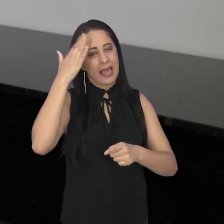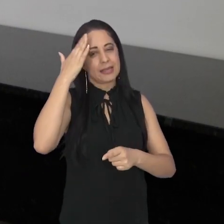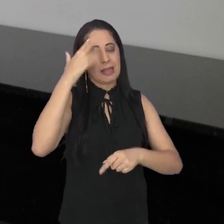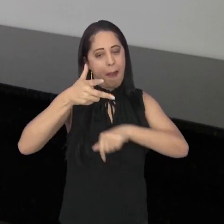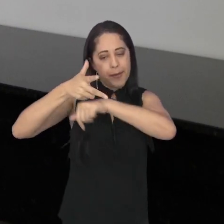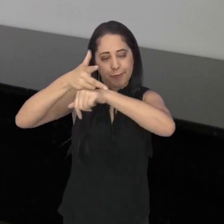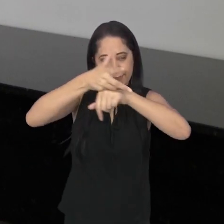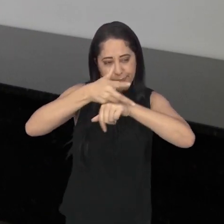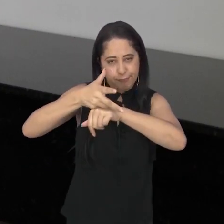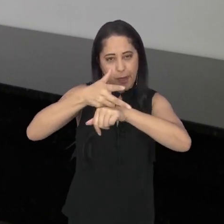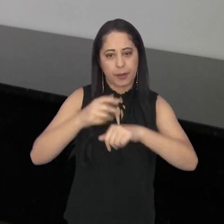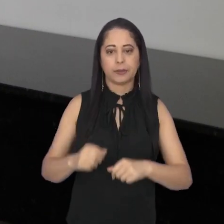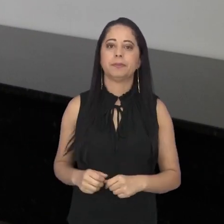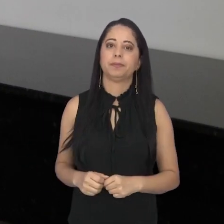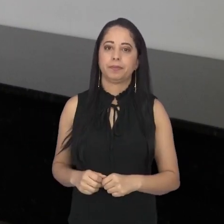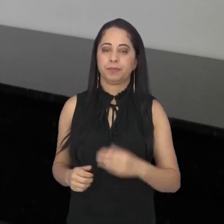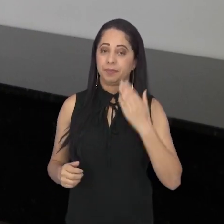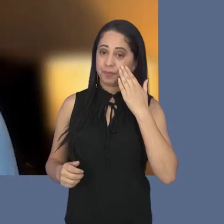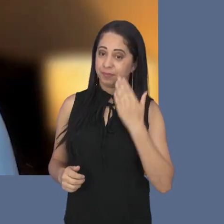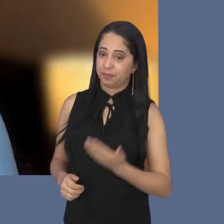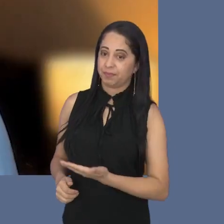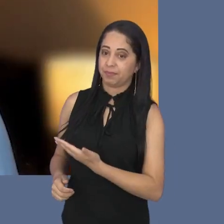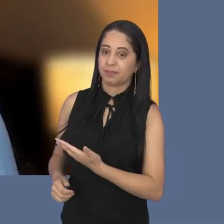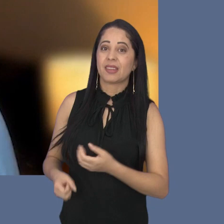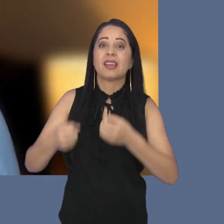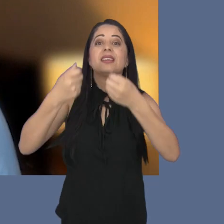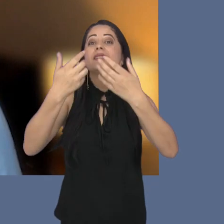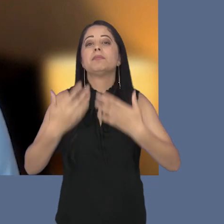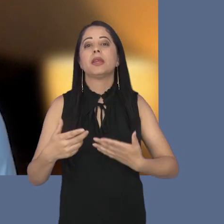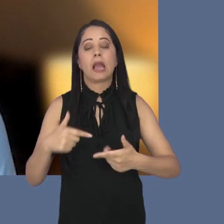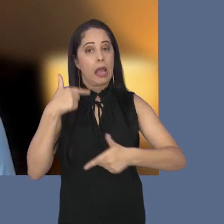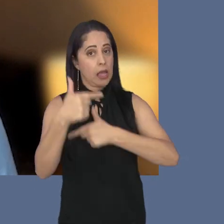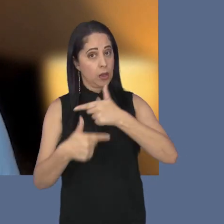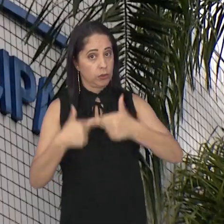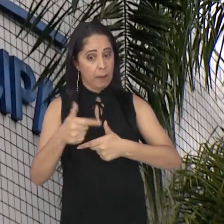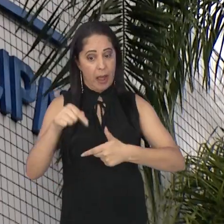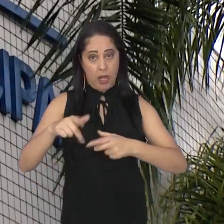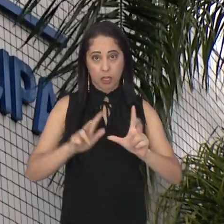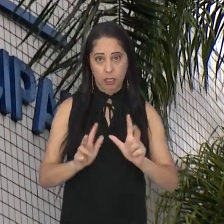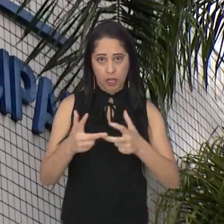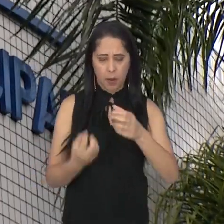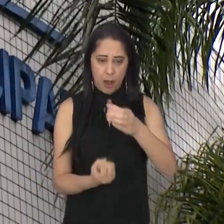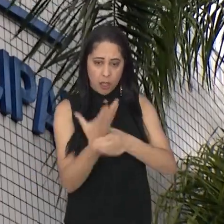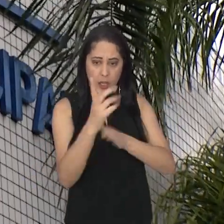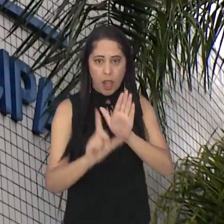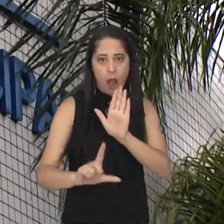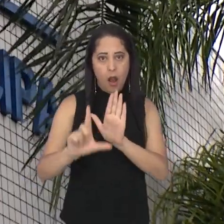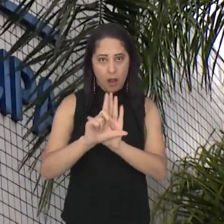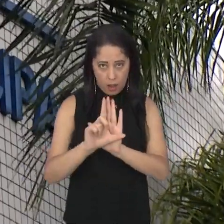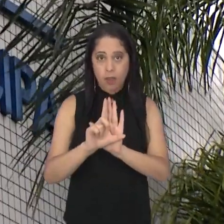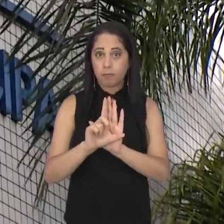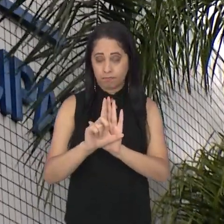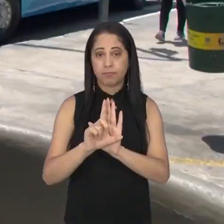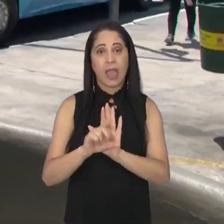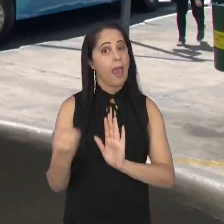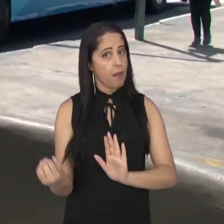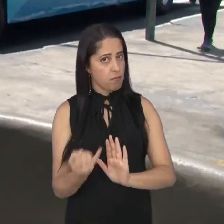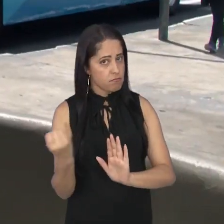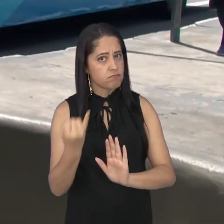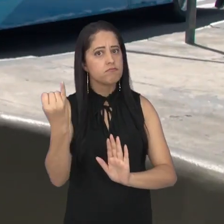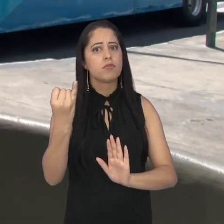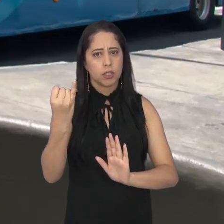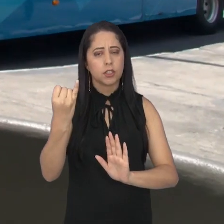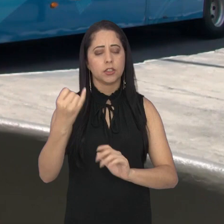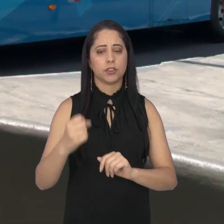não fazê-las porque está sendo monitorado. Paulo Guimarães destaca que o trabalho da Câmara na criação de projetos de lei, como este que